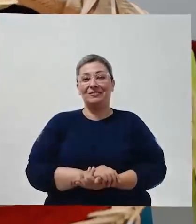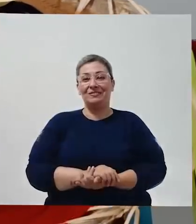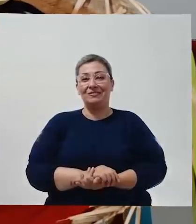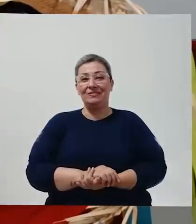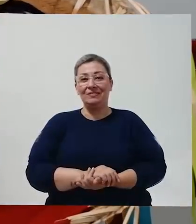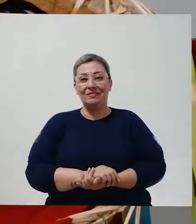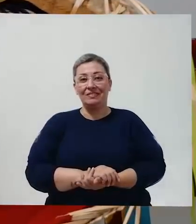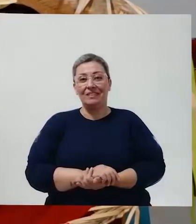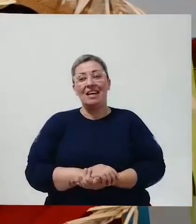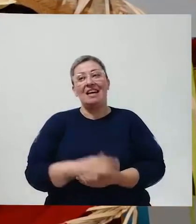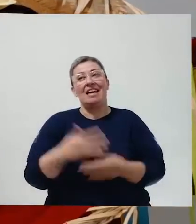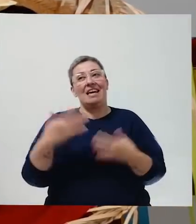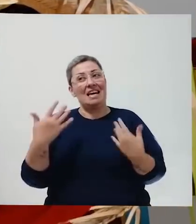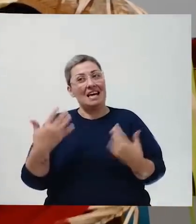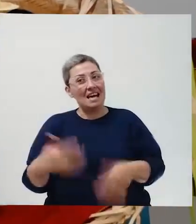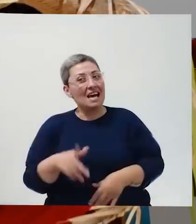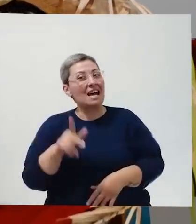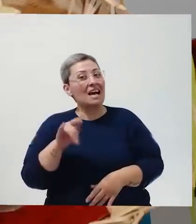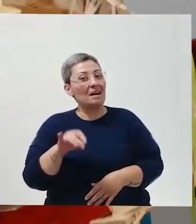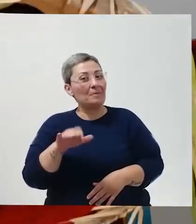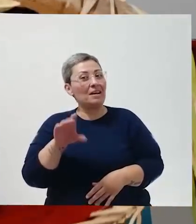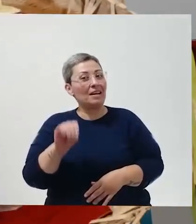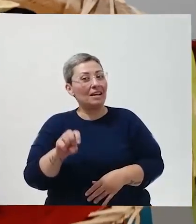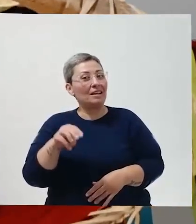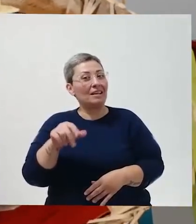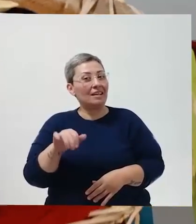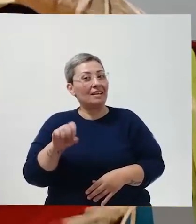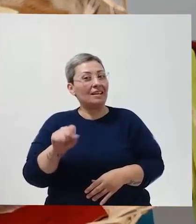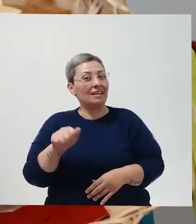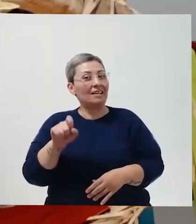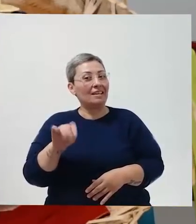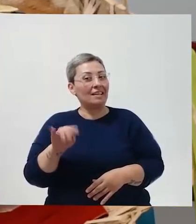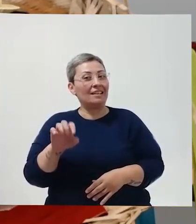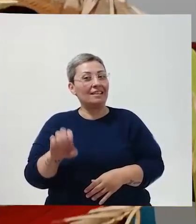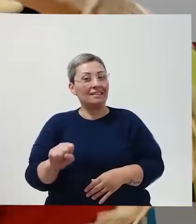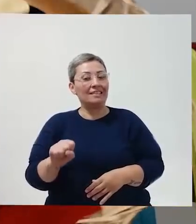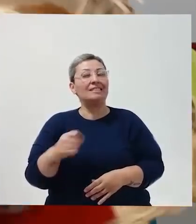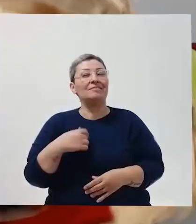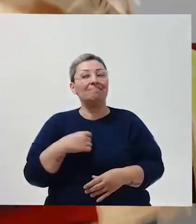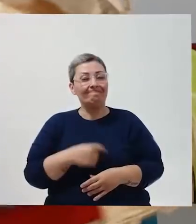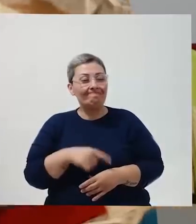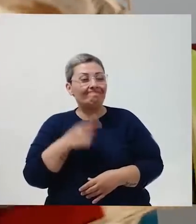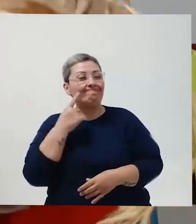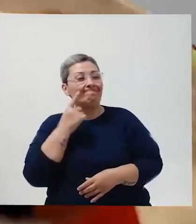peça. Ah, Pedro Malas Artes, hã?